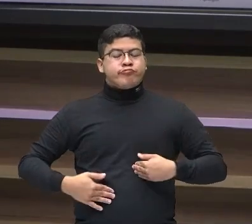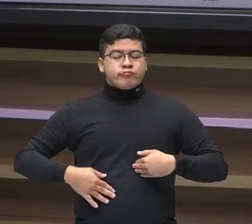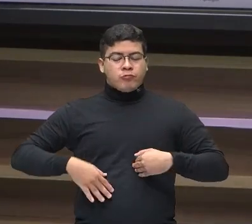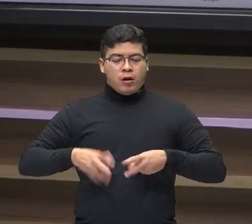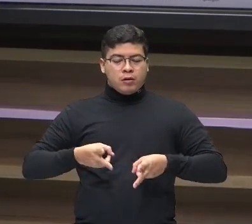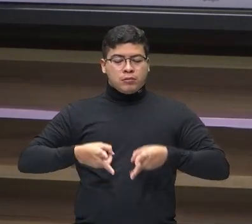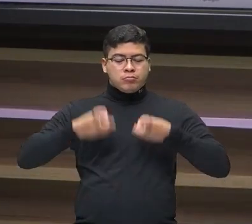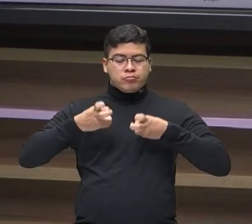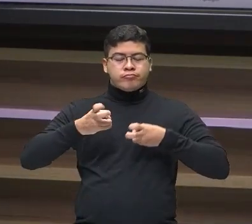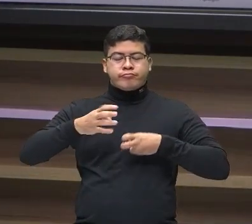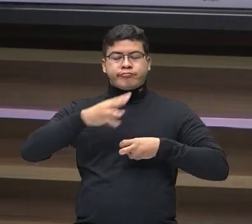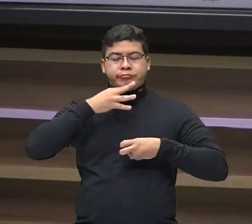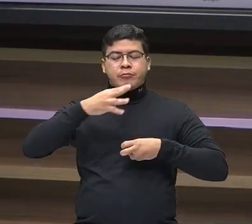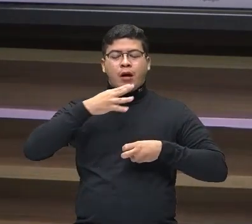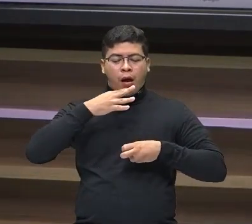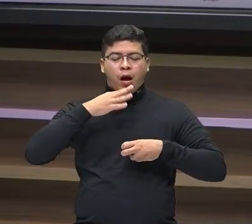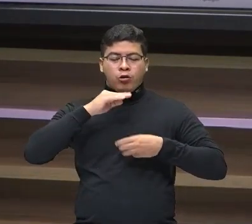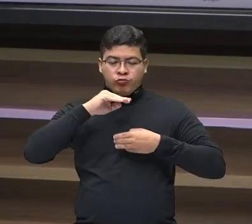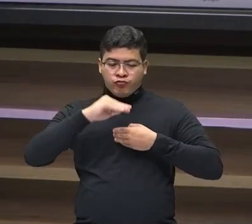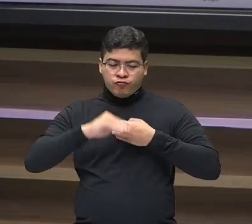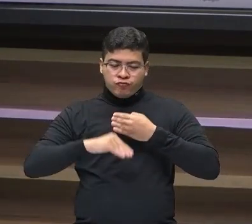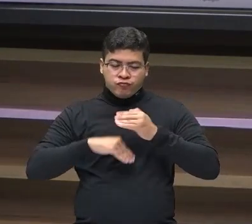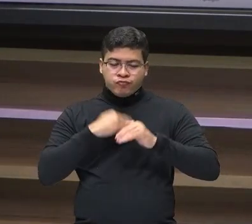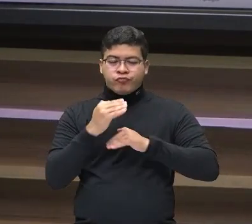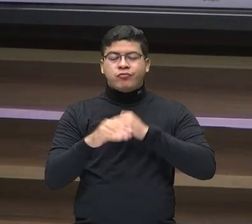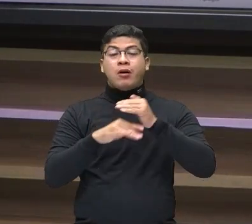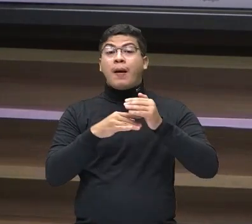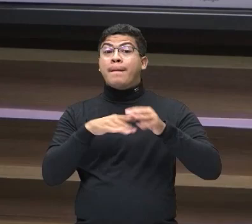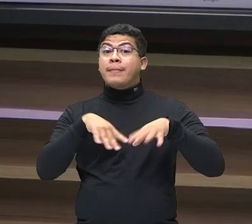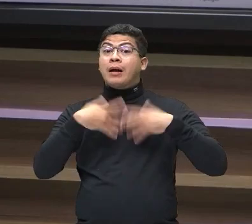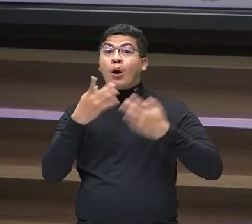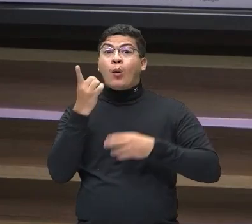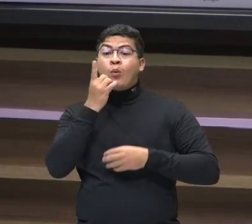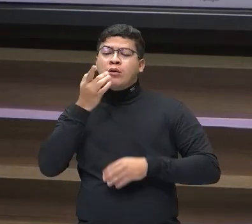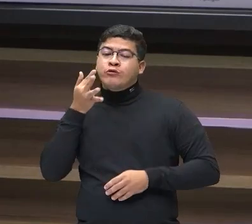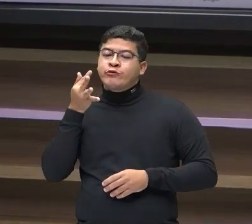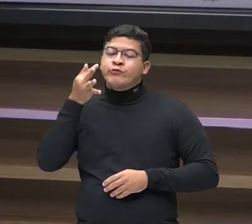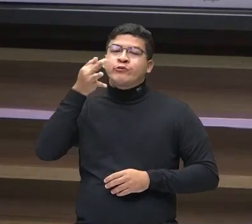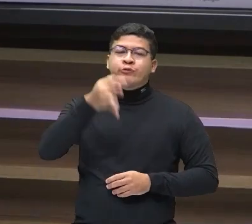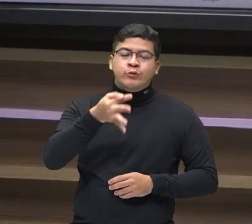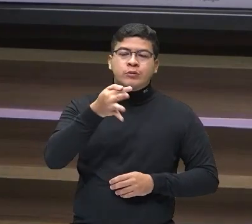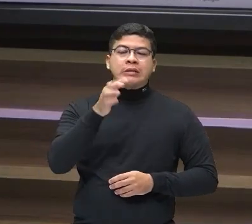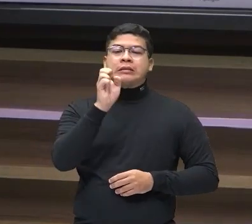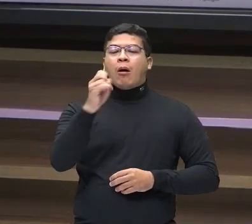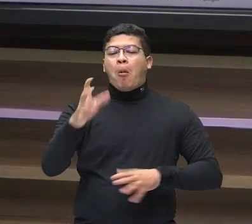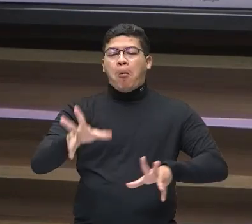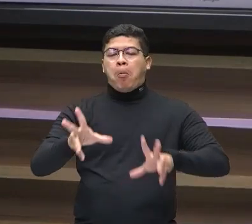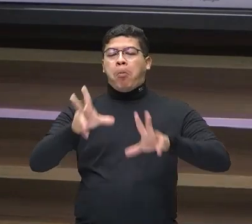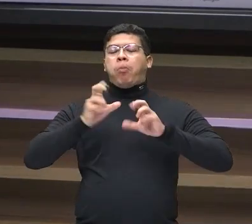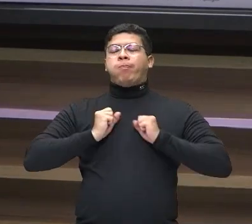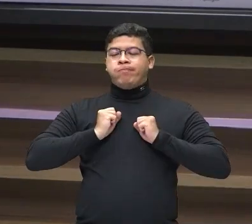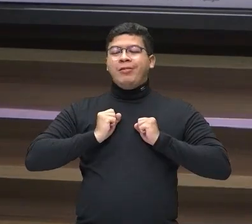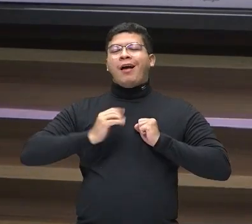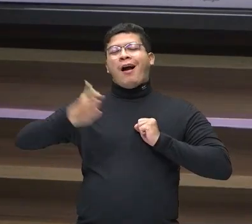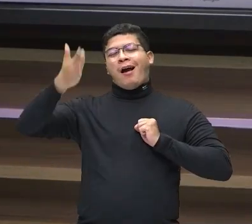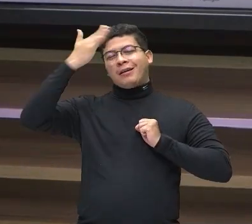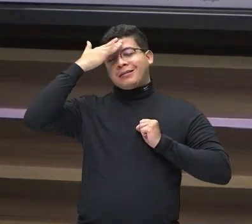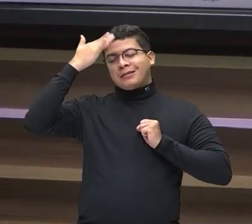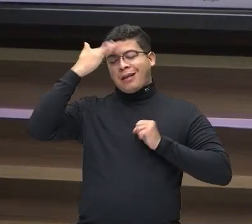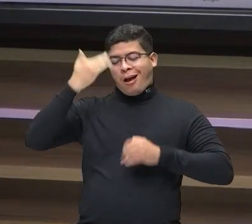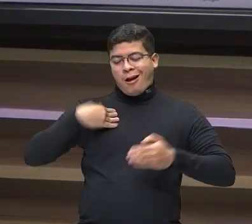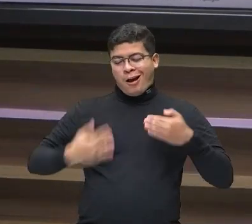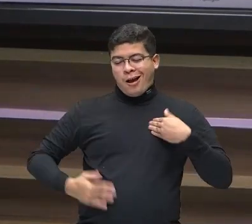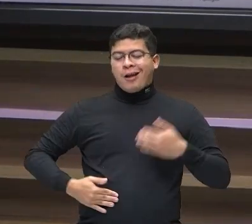estrutura e vai criar um anticorpo específico para quando eu tiver acesso a um vírus ativado, a um vírus que está ali presente,